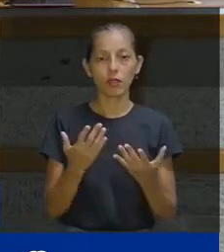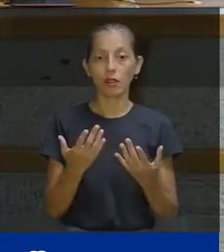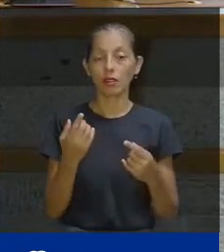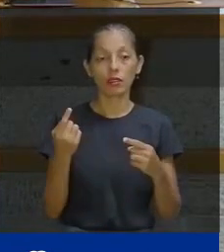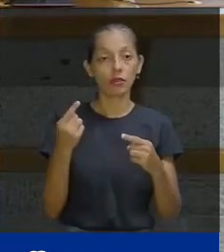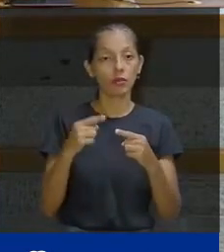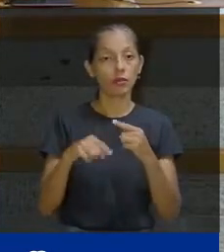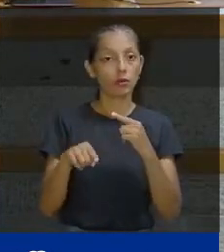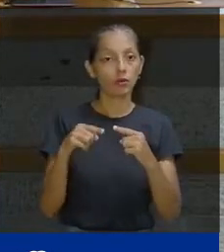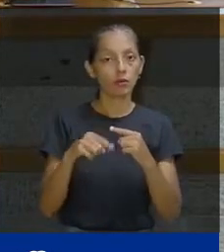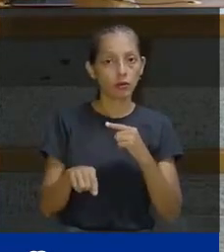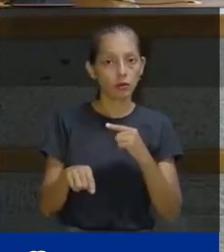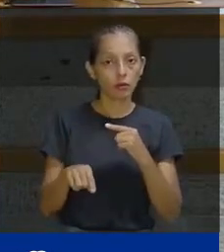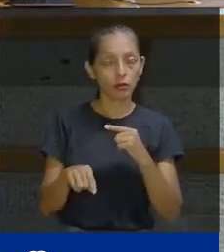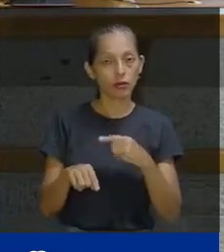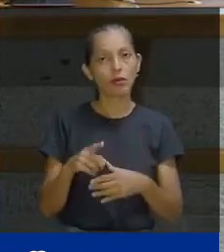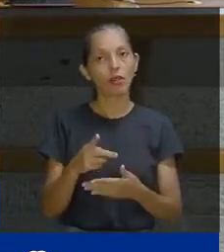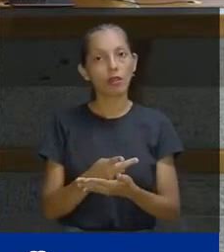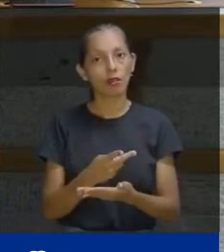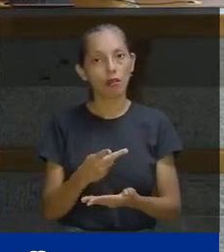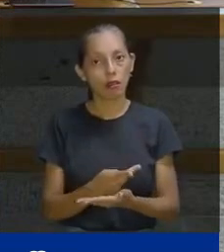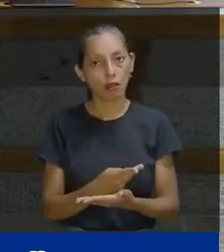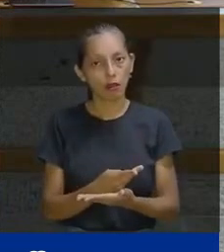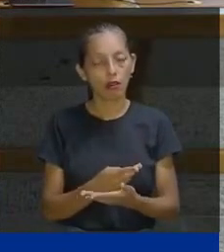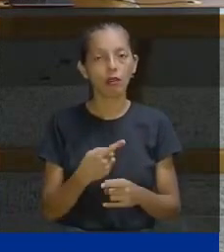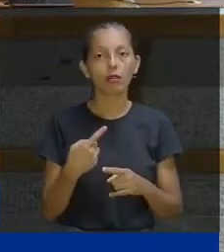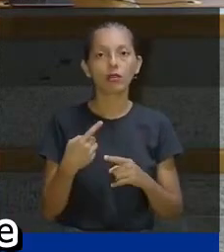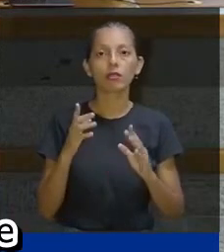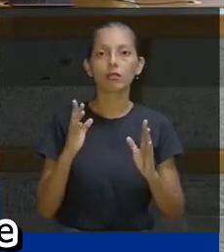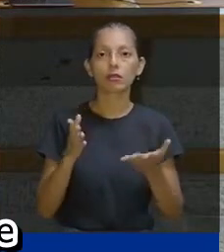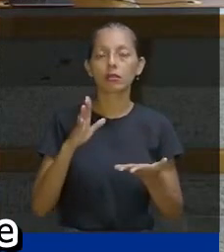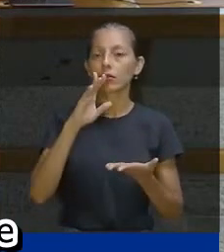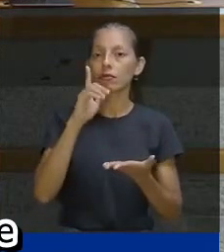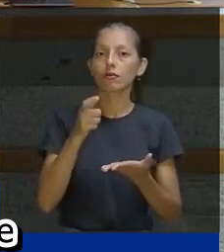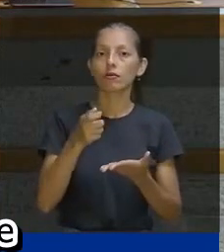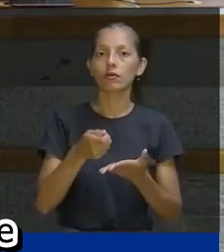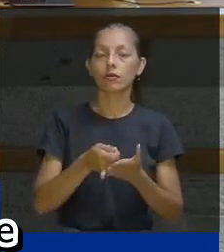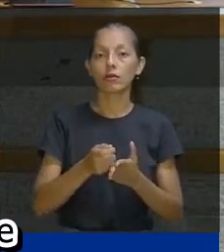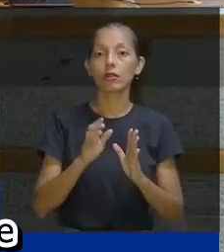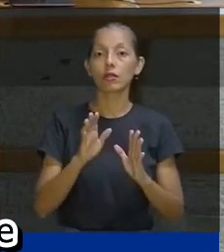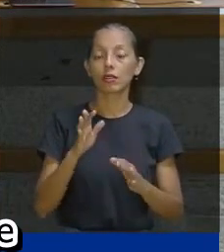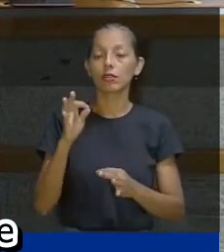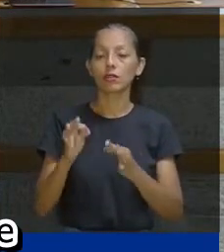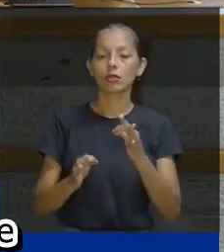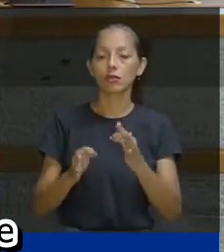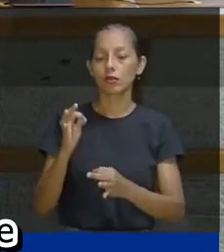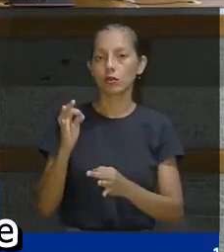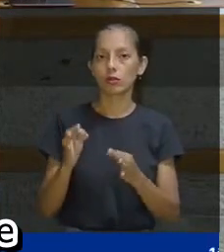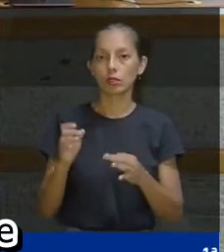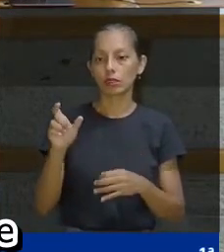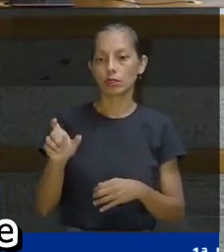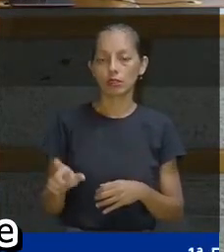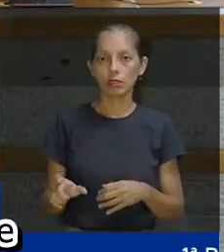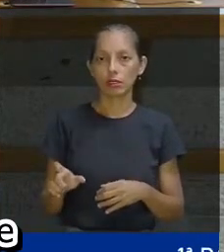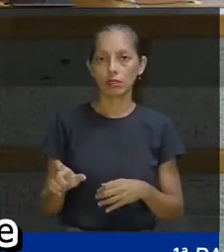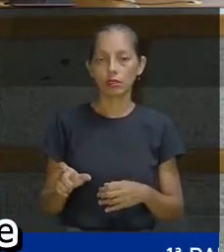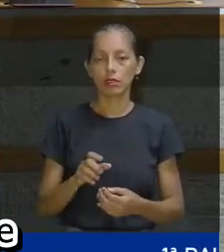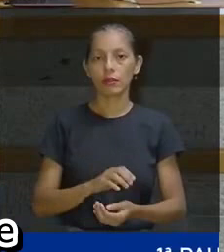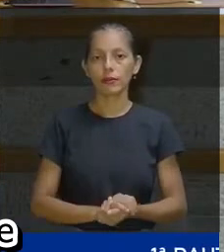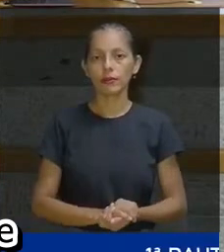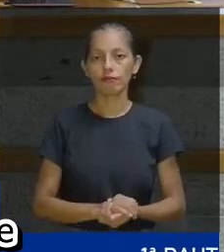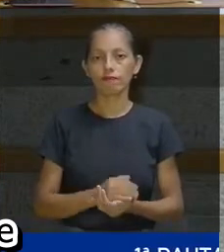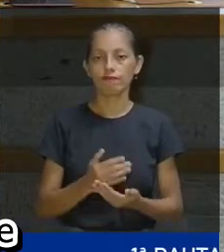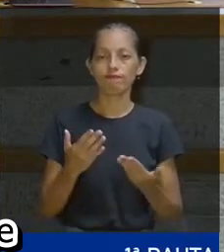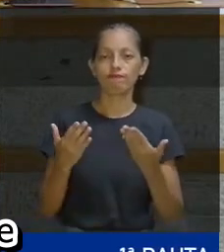de falta ou irregularidade no exercício das funções. Significa apenas que o juiz suspeito não oferece garantia